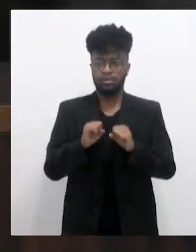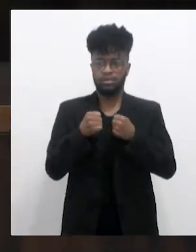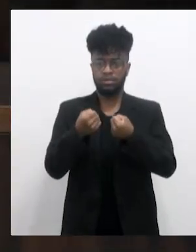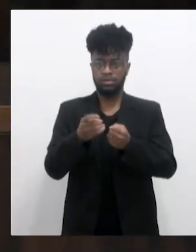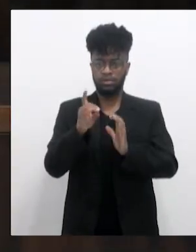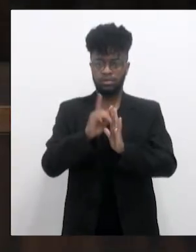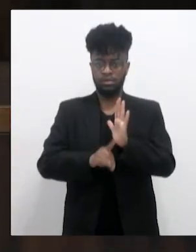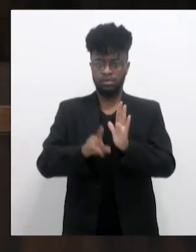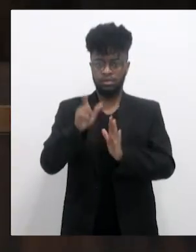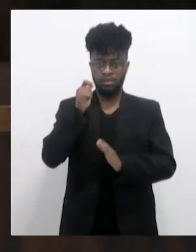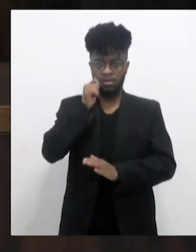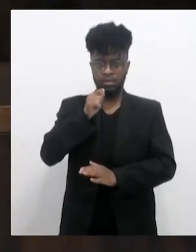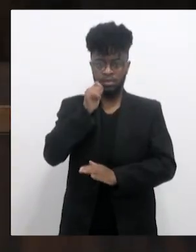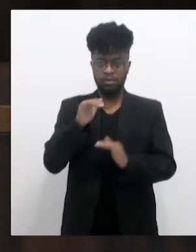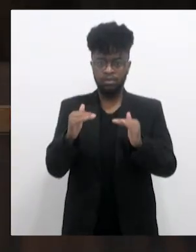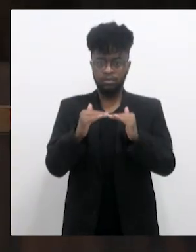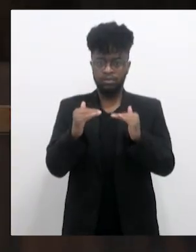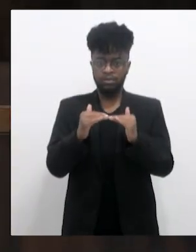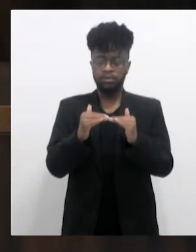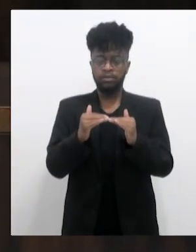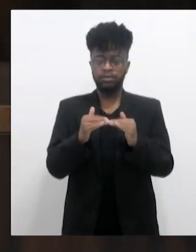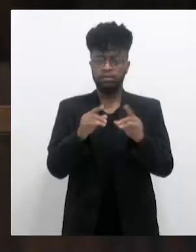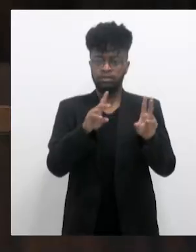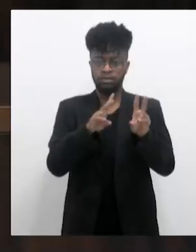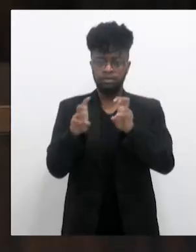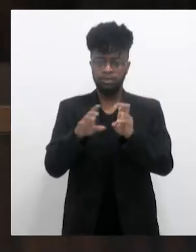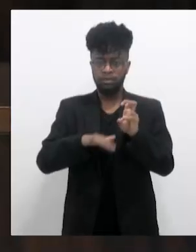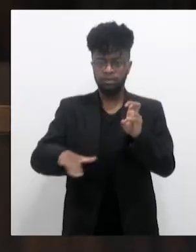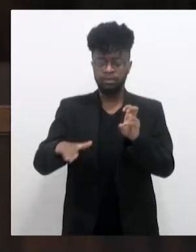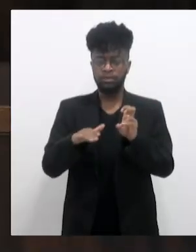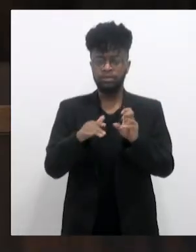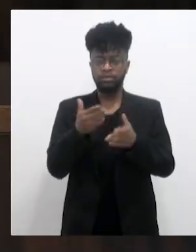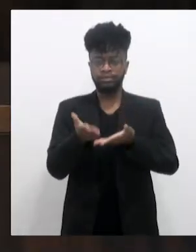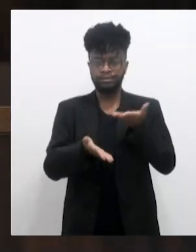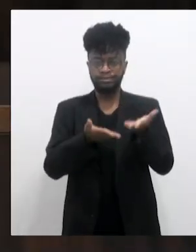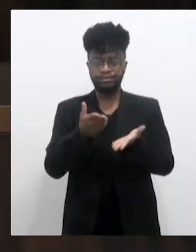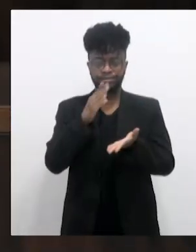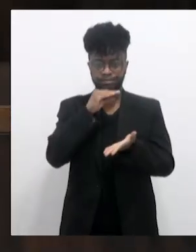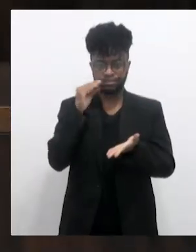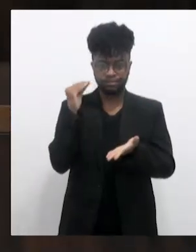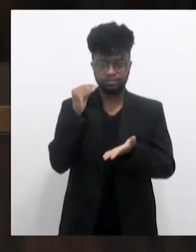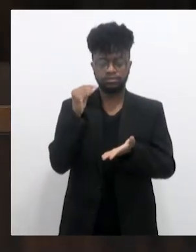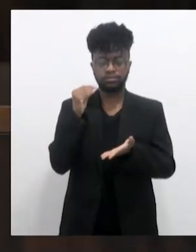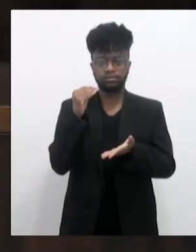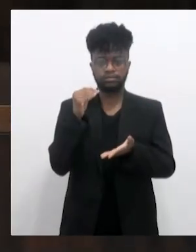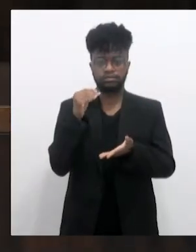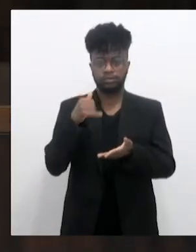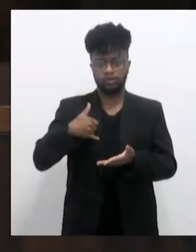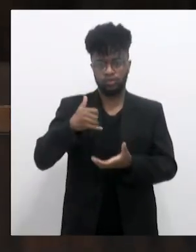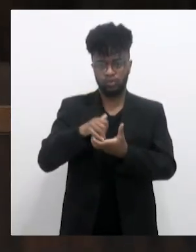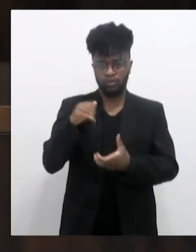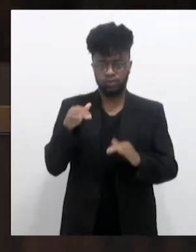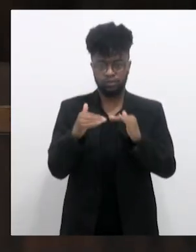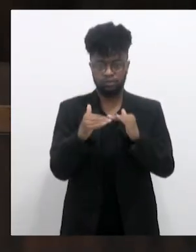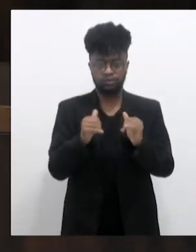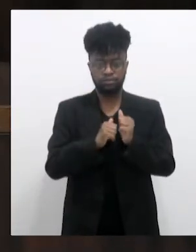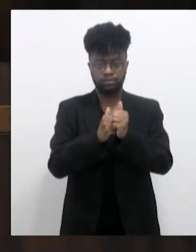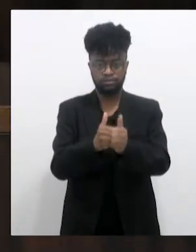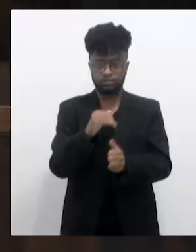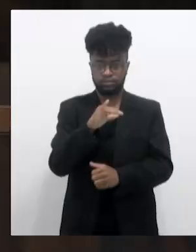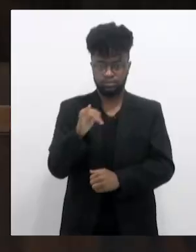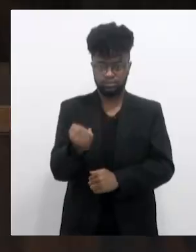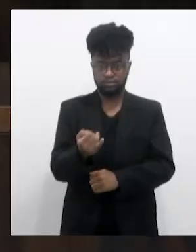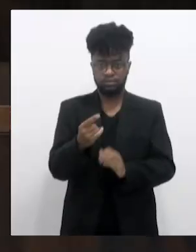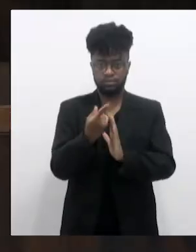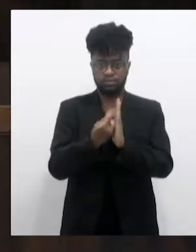dos Direitos da Mulher, favorável. De Assuntos da Criança, do Adolescente e do Idoso, favorável, com as emendas da Comissão de Constituição e Justiça,